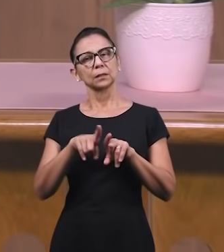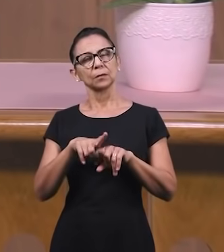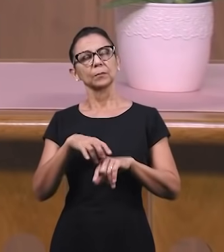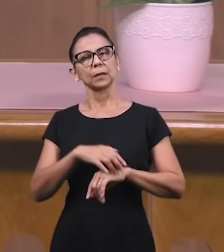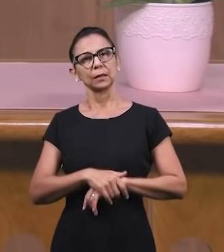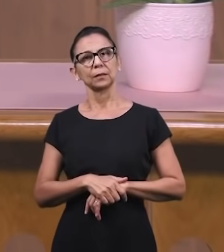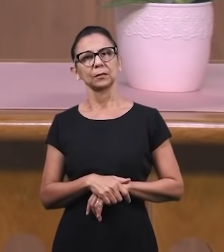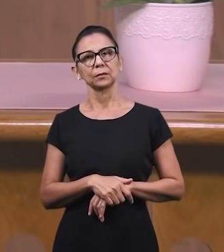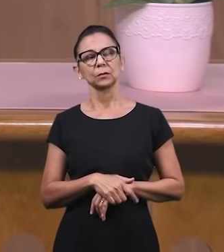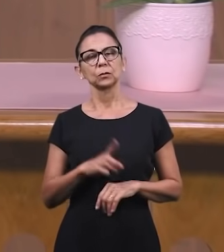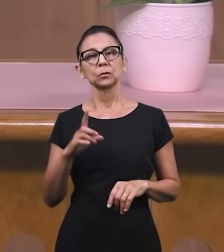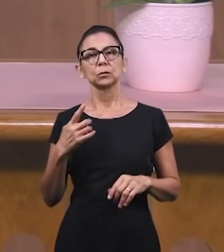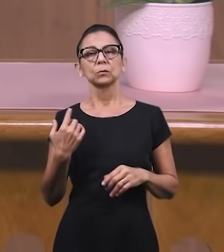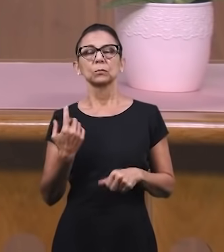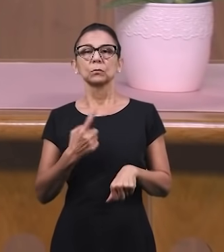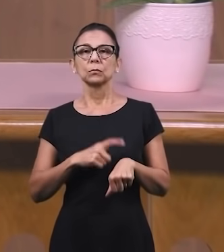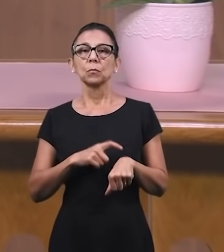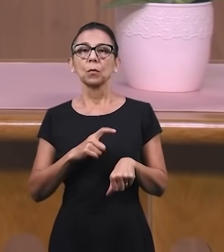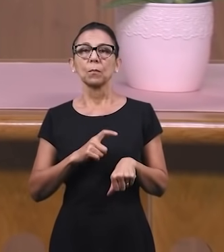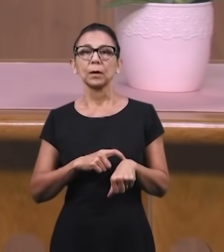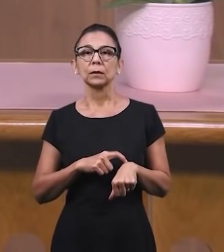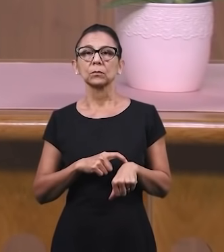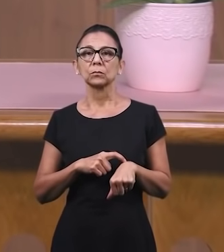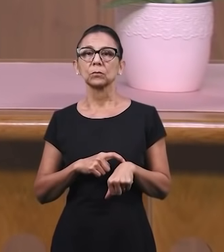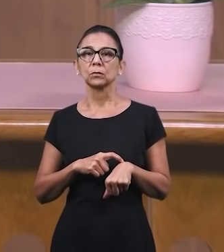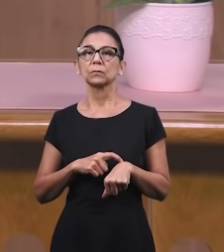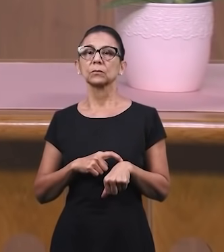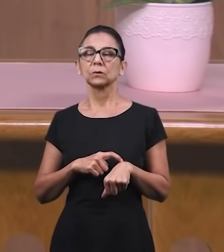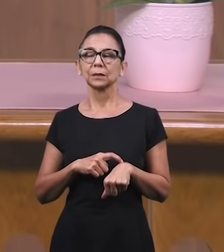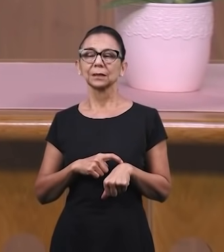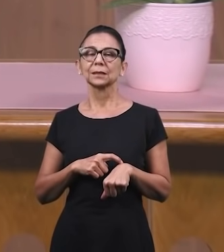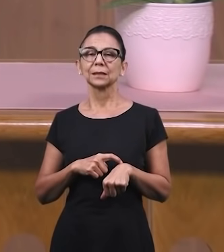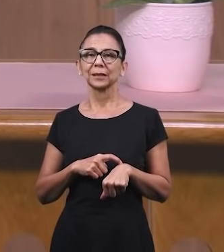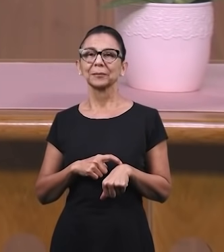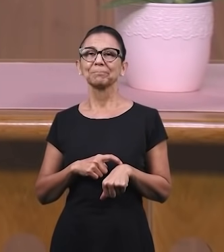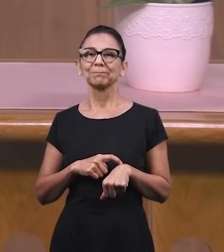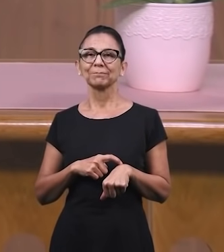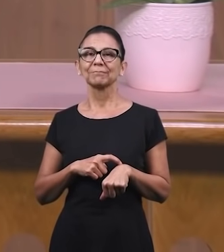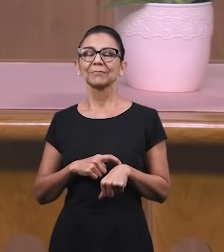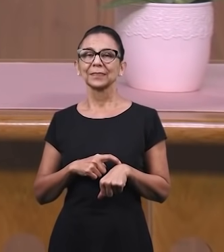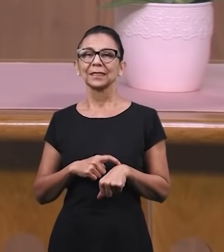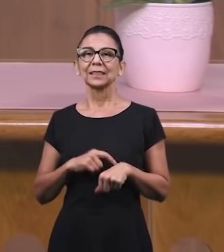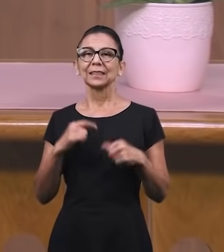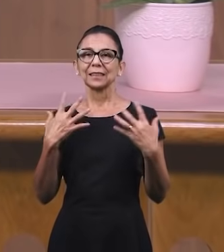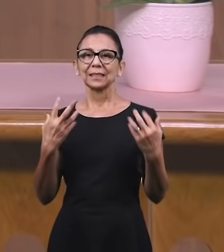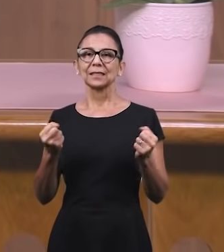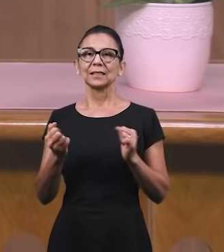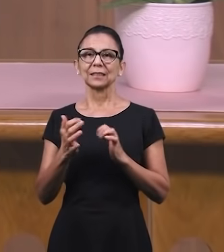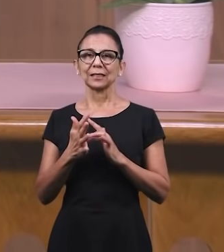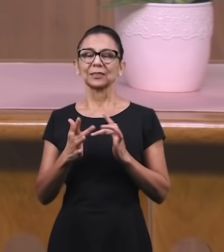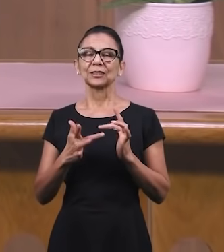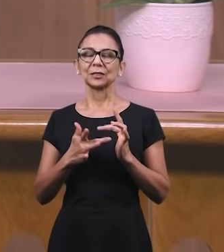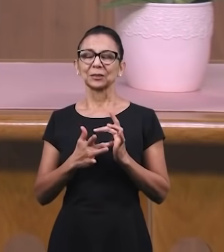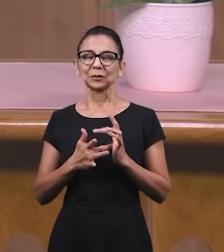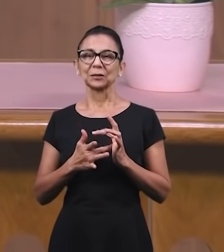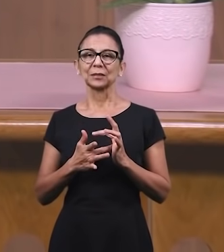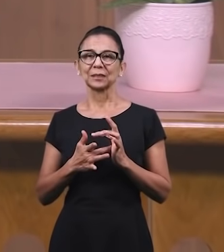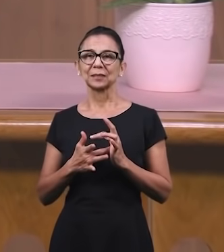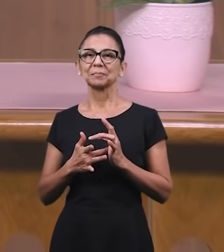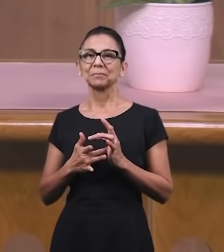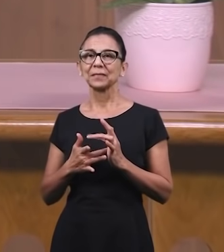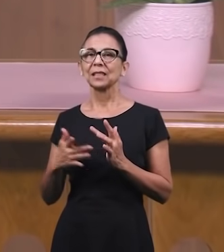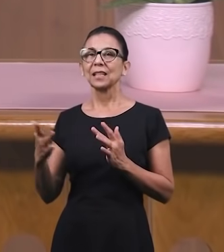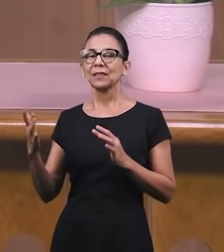eu me revele a ti. Quando você viver isso, eu vou pousar na sua casa. Eu vou abençoar